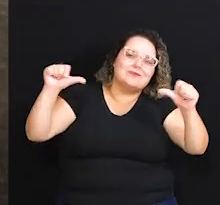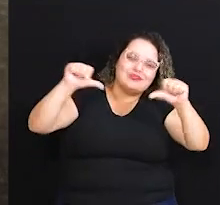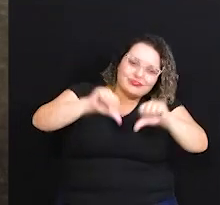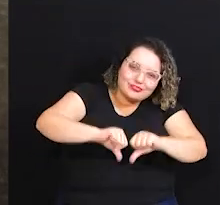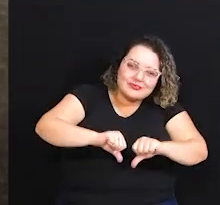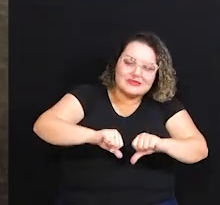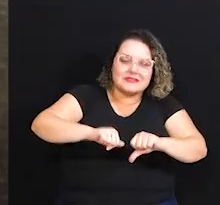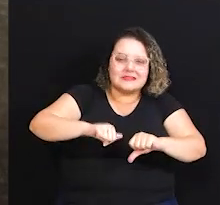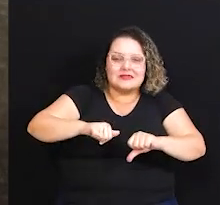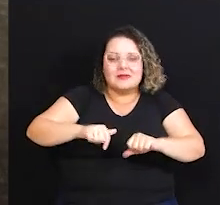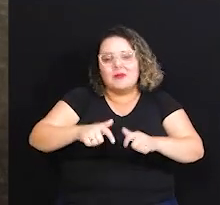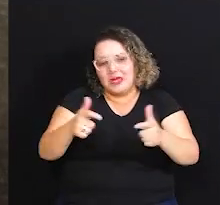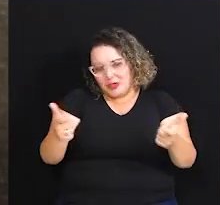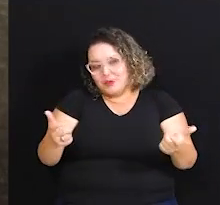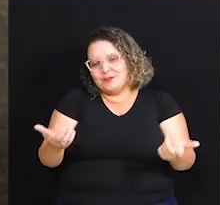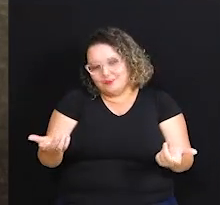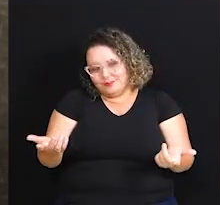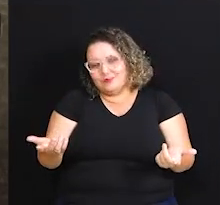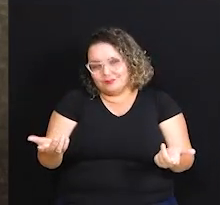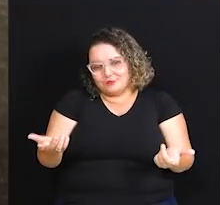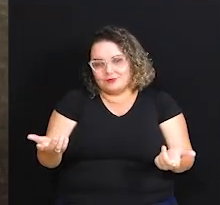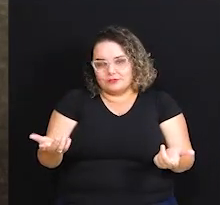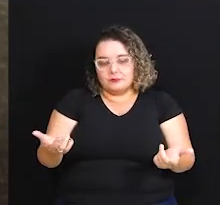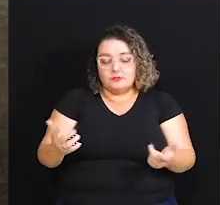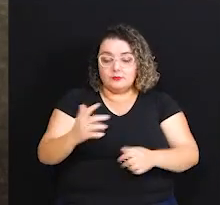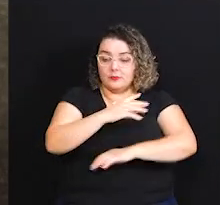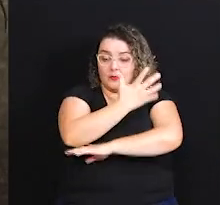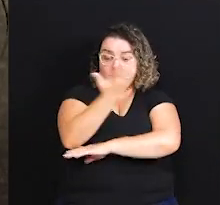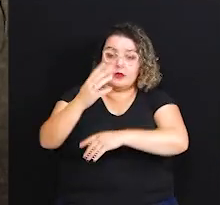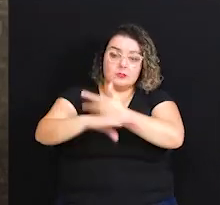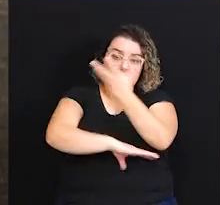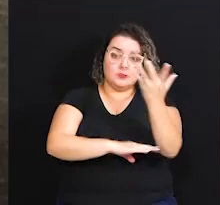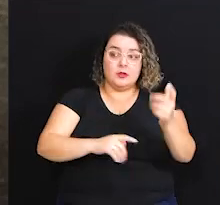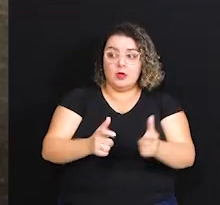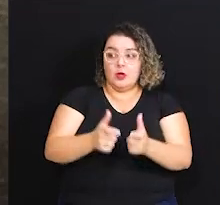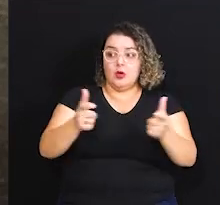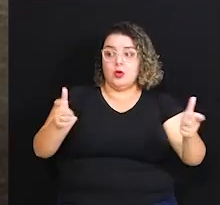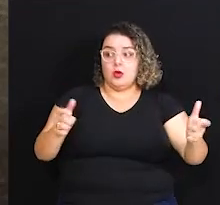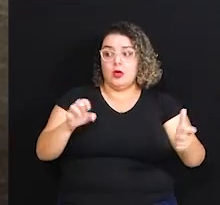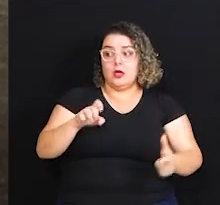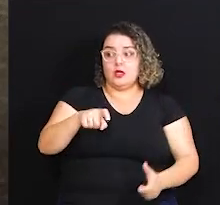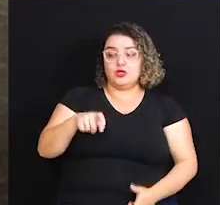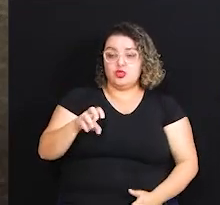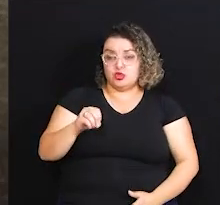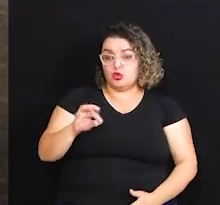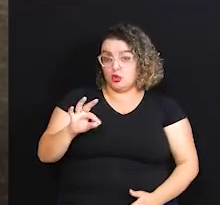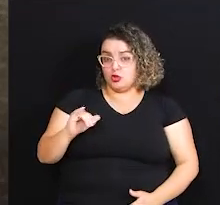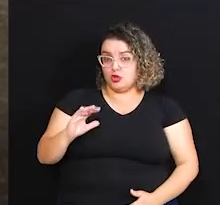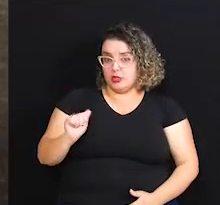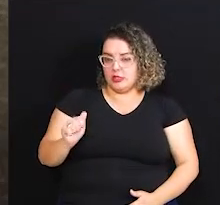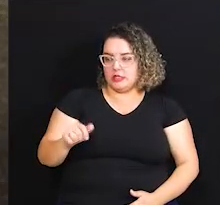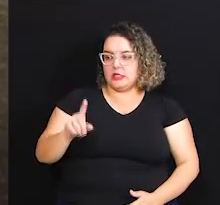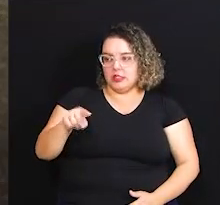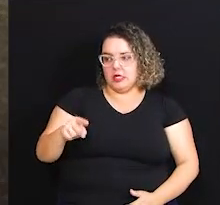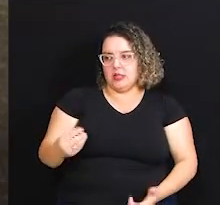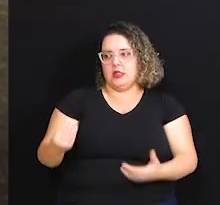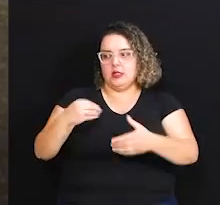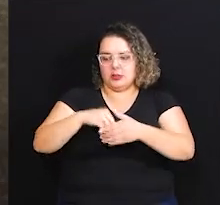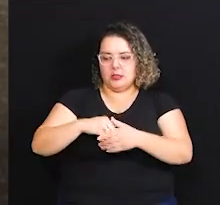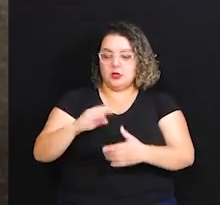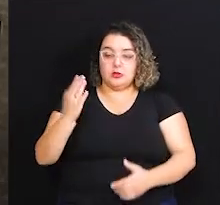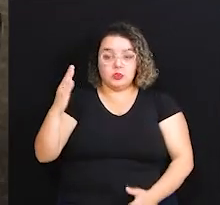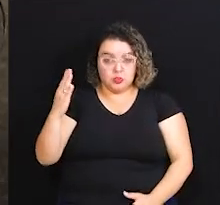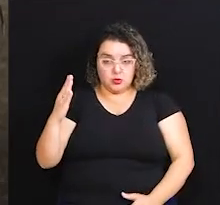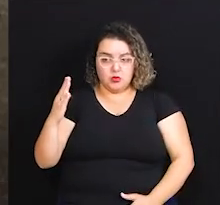decaída de árvores nativas e um aumento de árvores exóticas na área. Isso é chamado dentro da